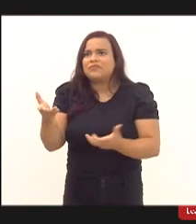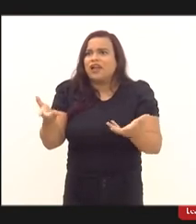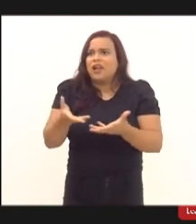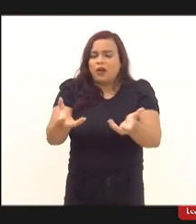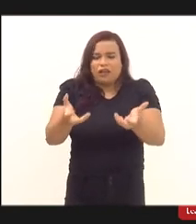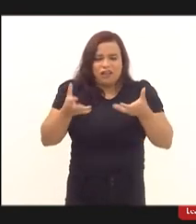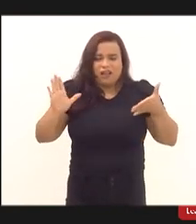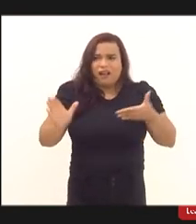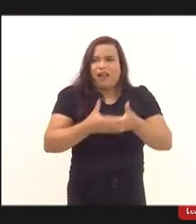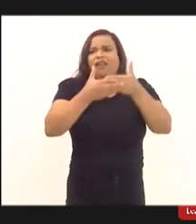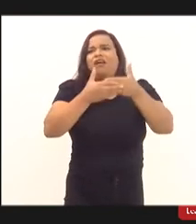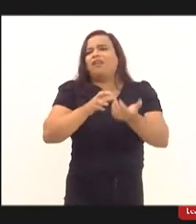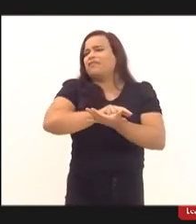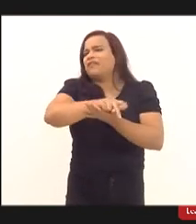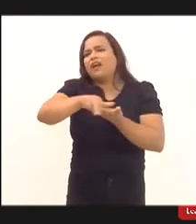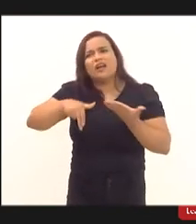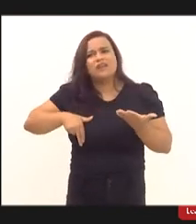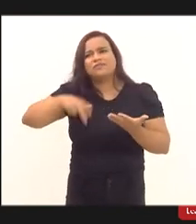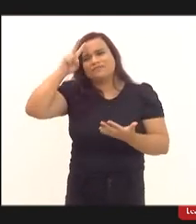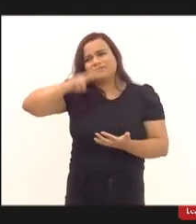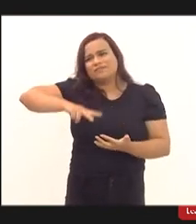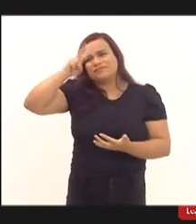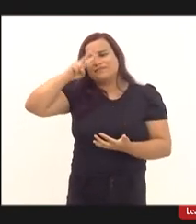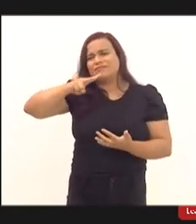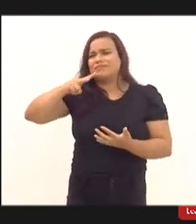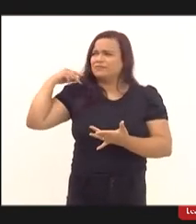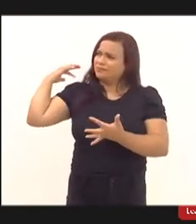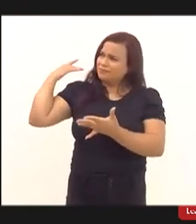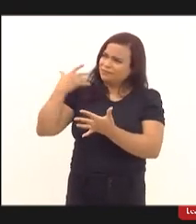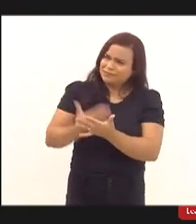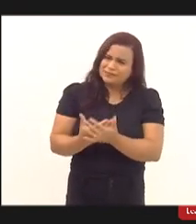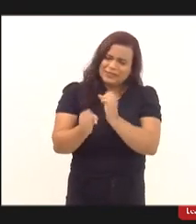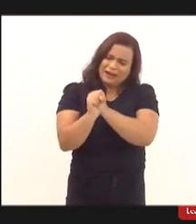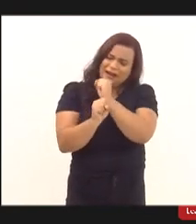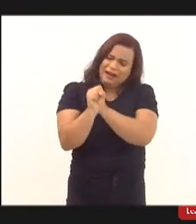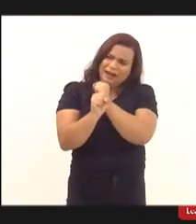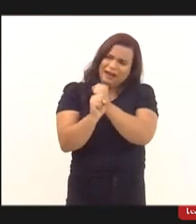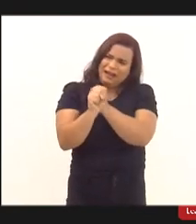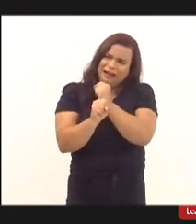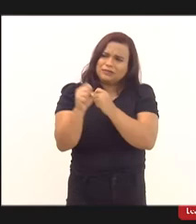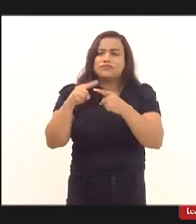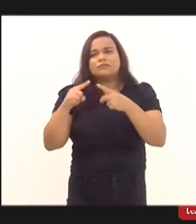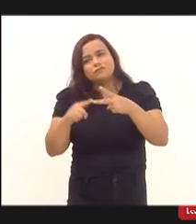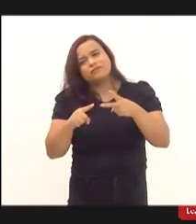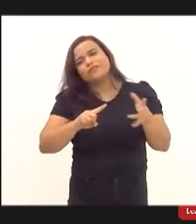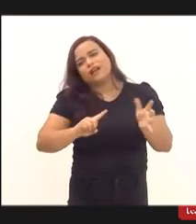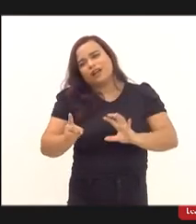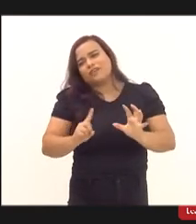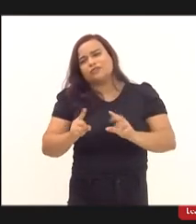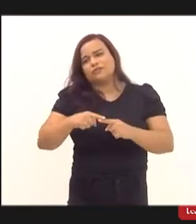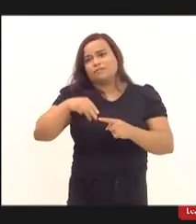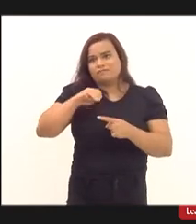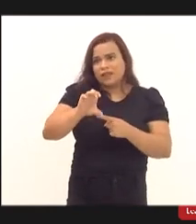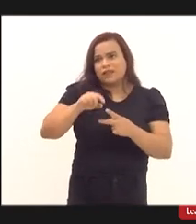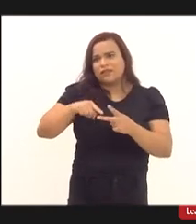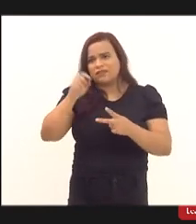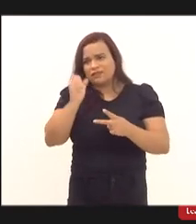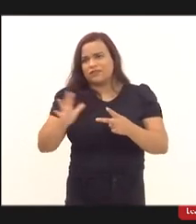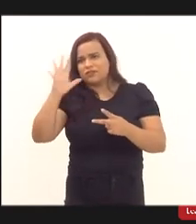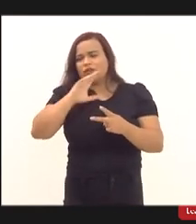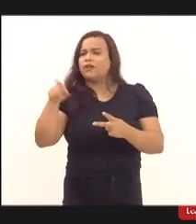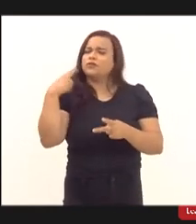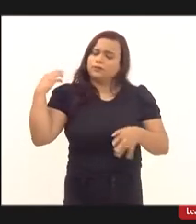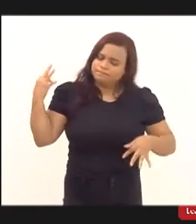tantos anos tantos anos é de rádio MEC de Rádio Nacional vamos resistir